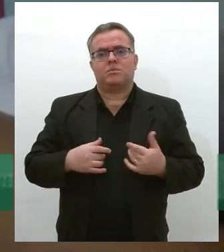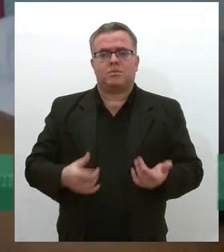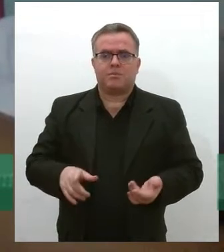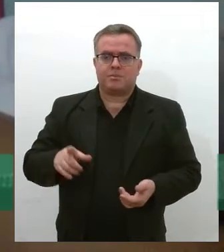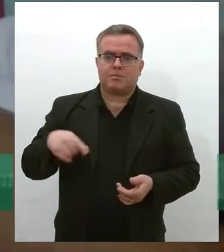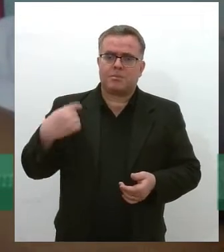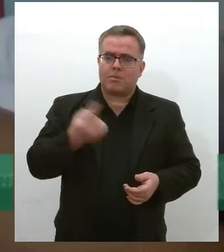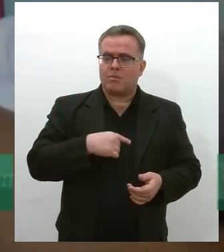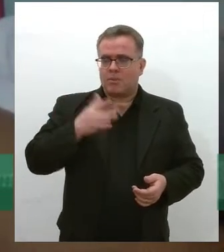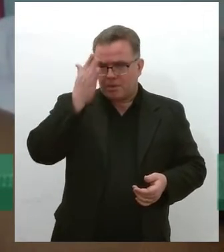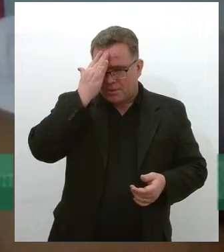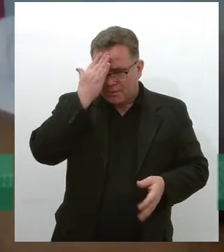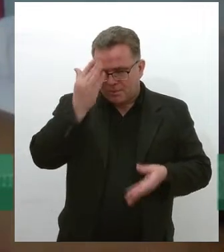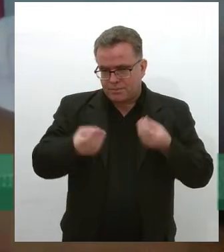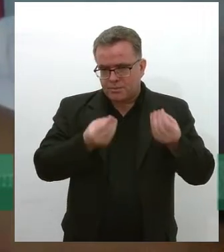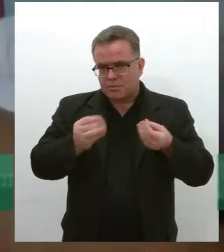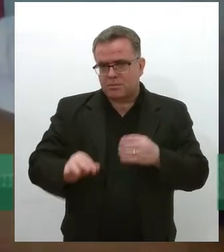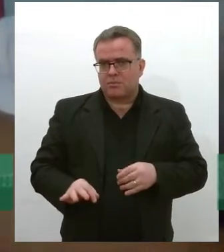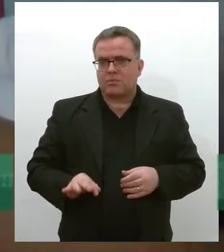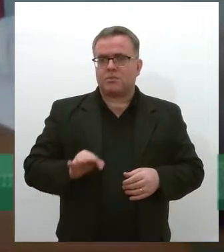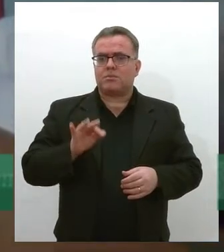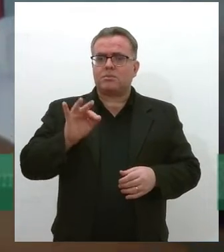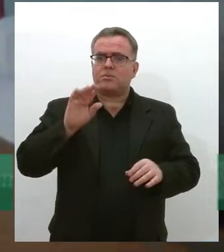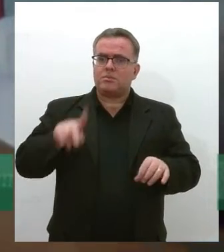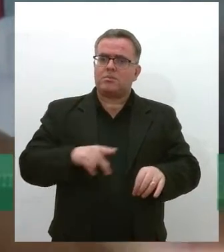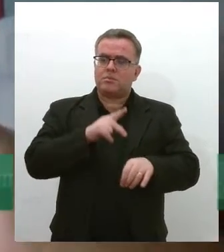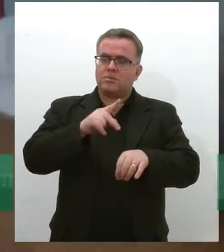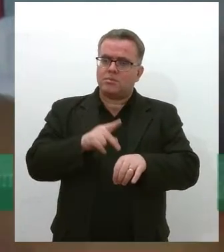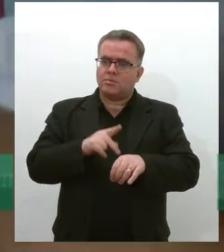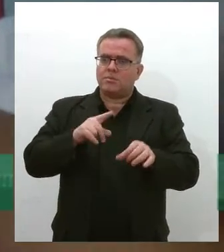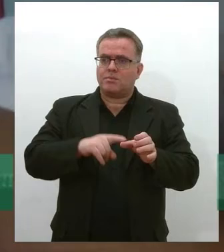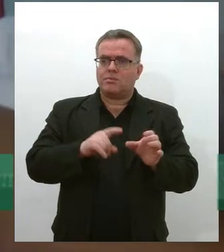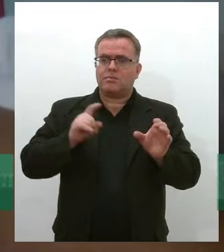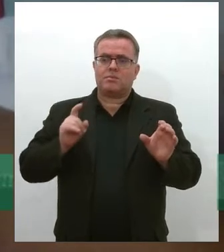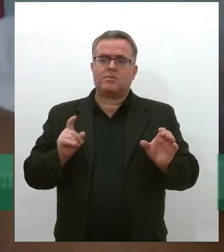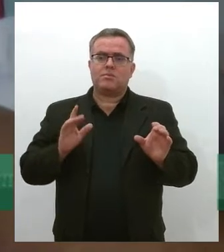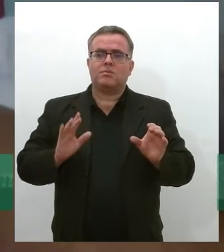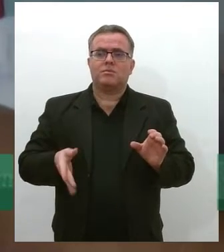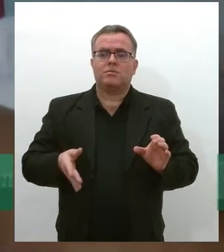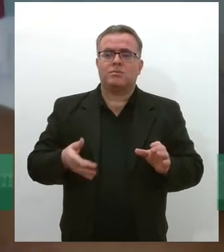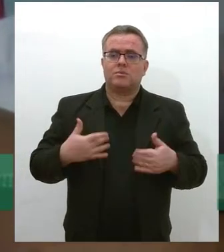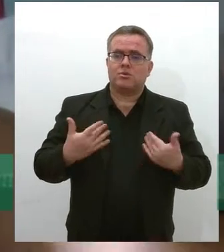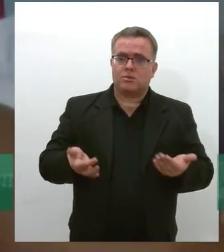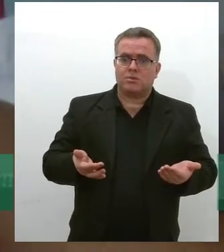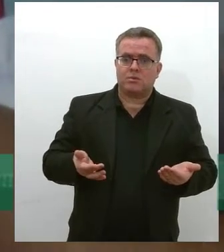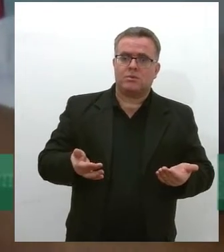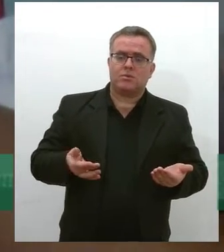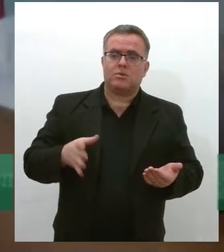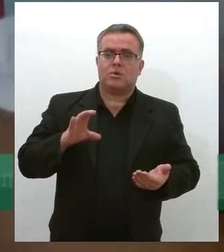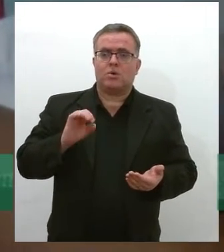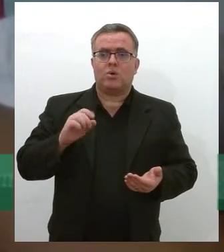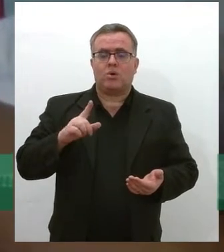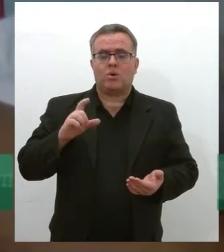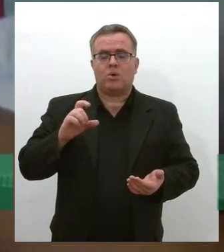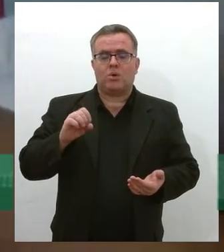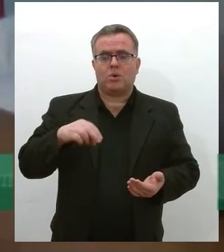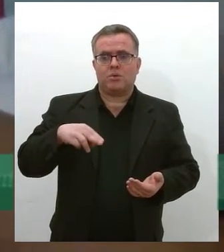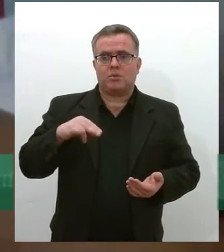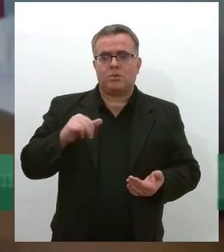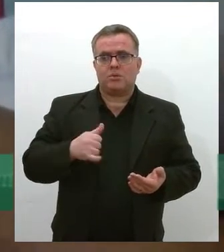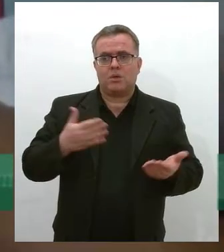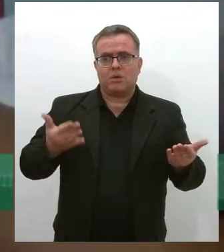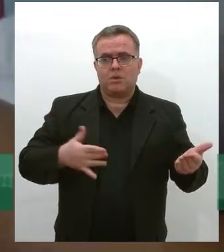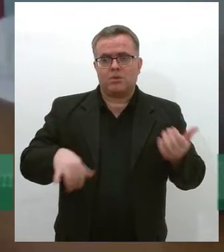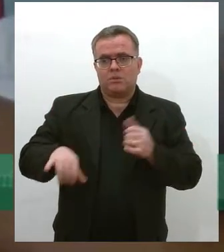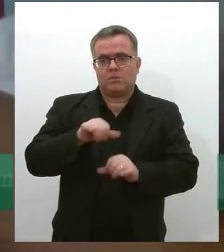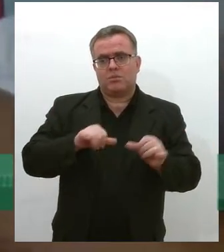que vem a ser esse país que vai sair da independência, né, uma ex-colônia que vai se transformar em país, a gente precisa estar atento, sim, aos movimentos